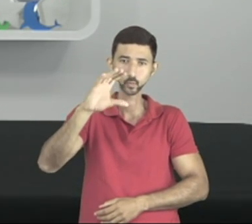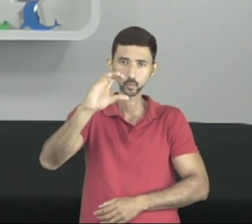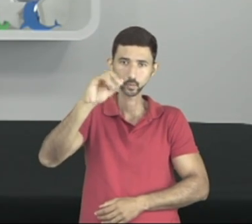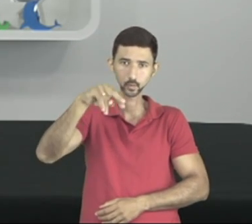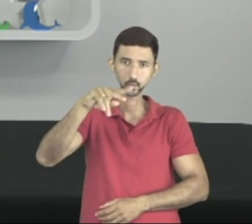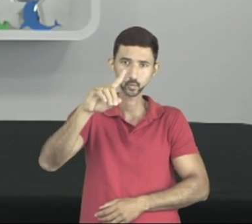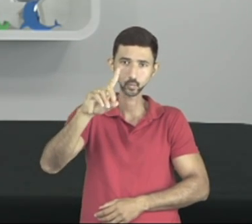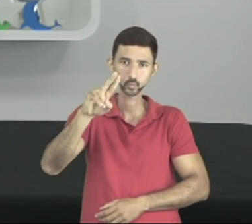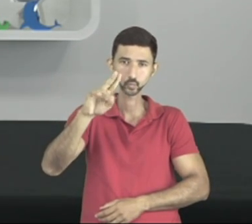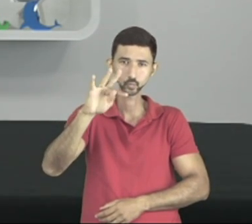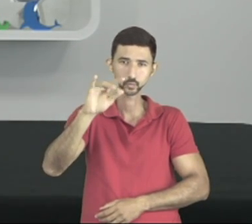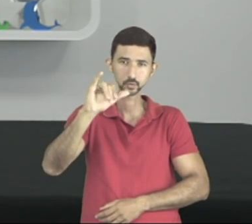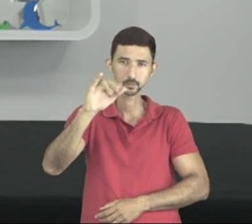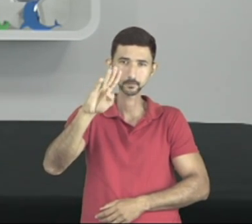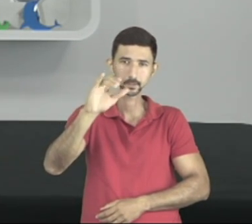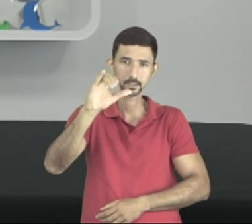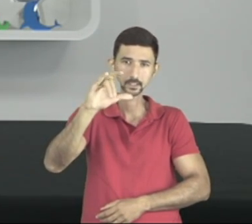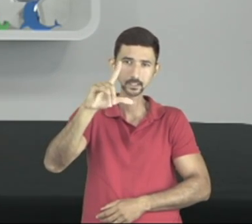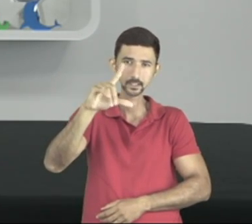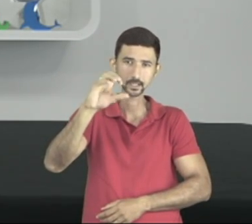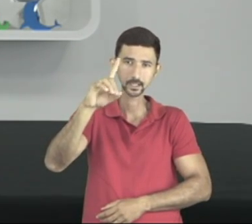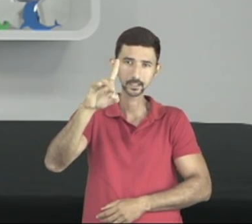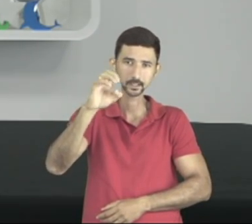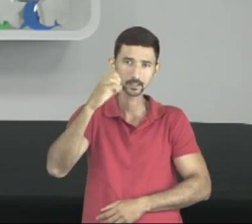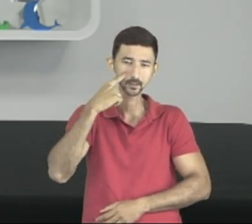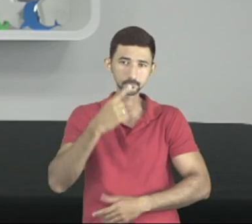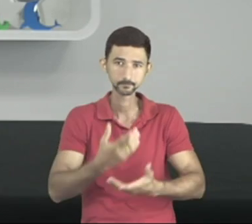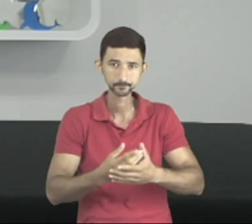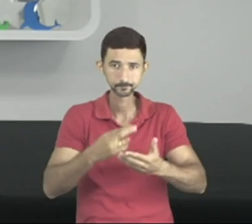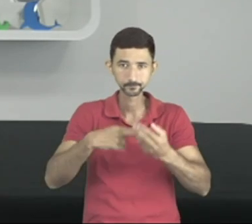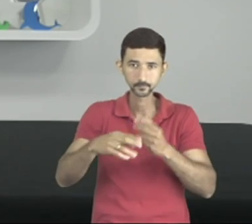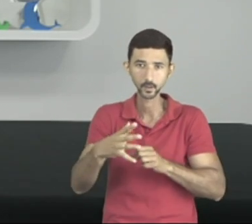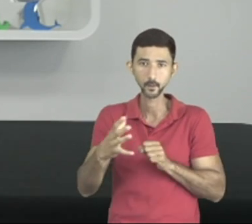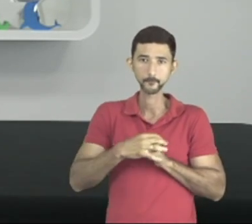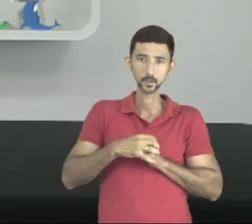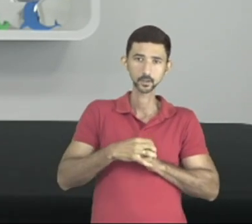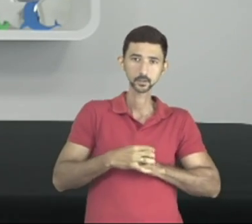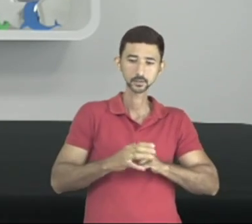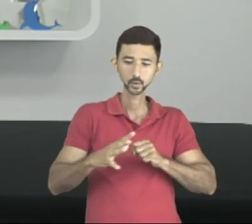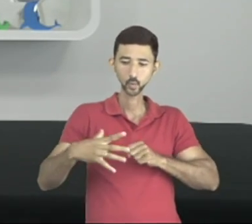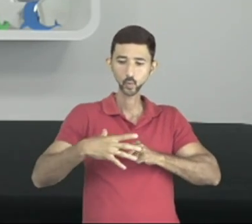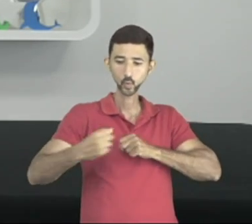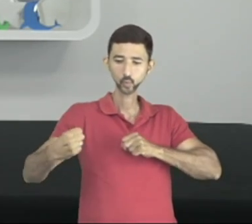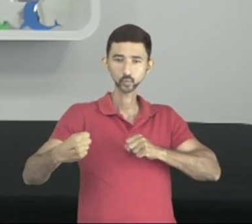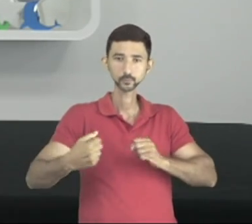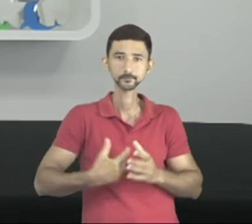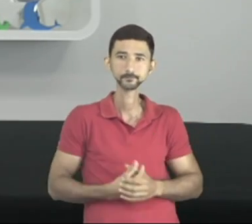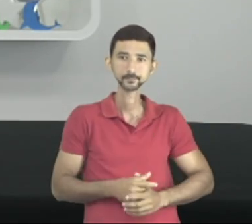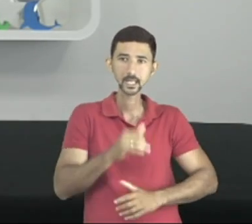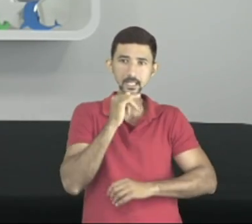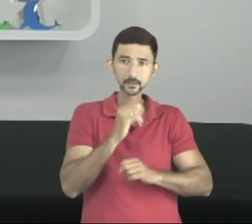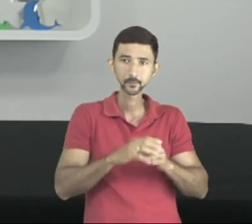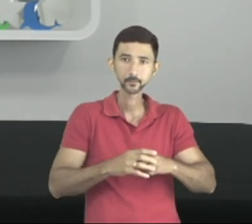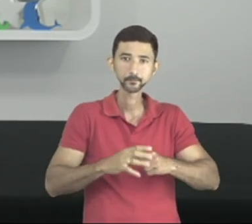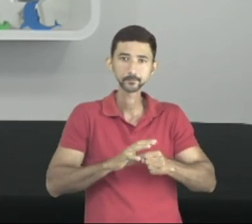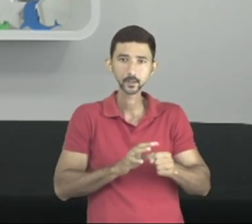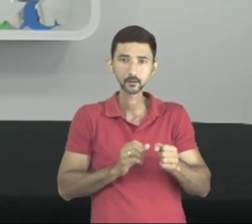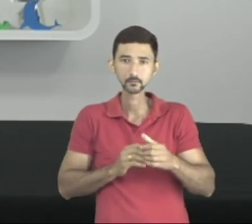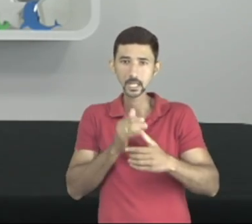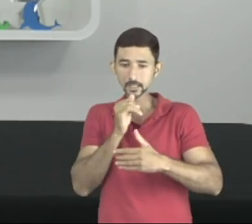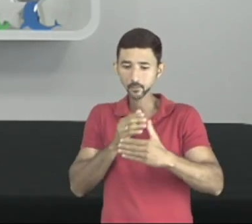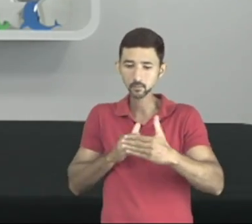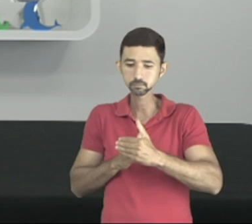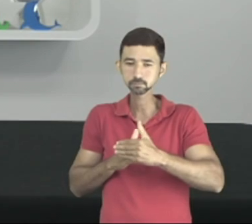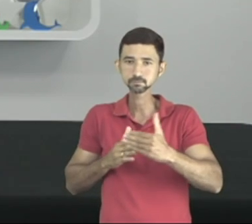origem a dois tipos de material. O isolante e o condutor. O isolante é aquele que não deixa passar